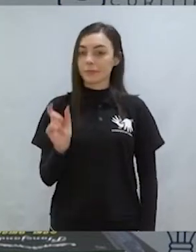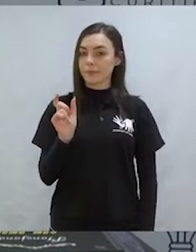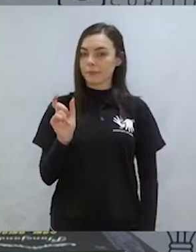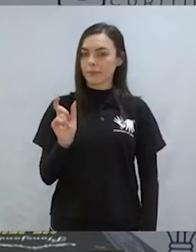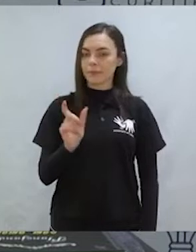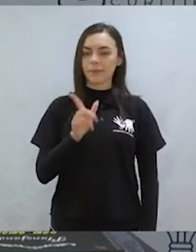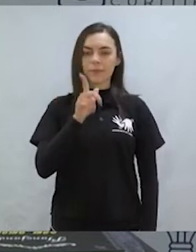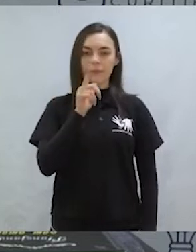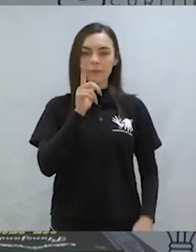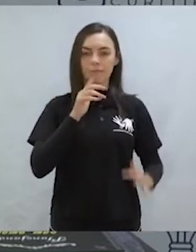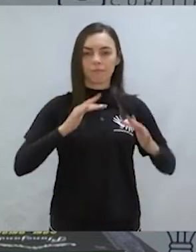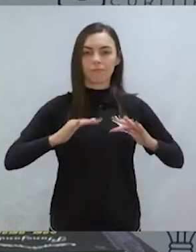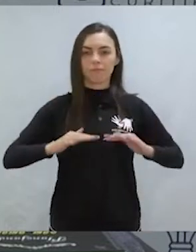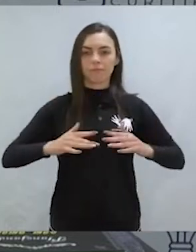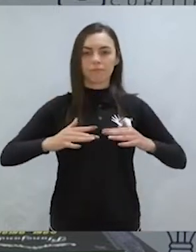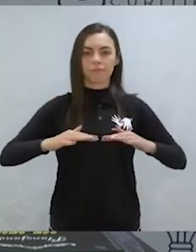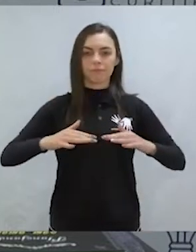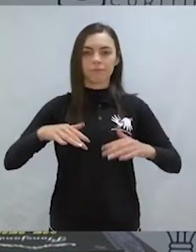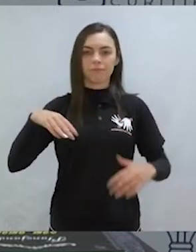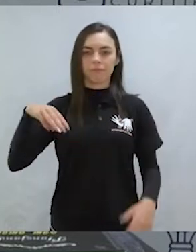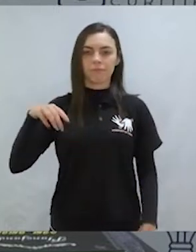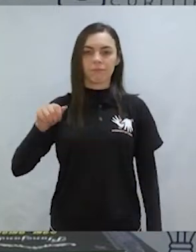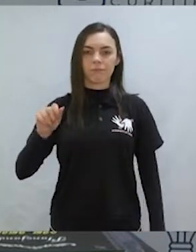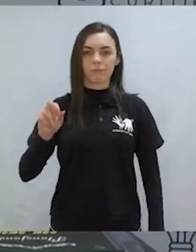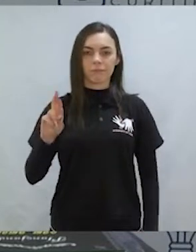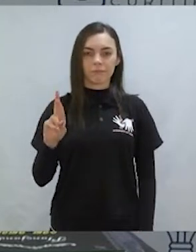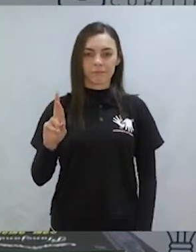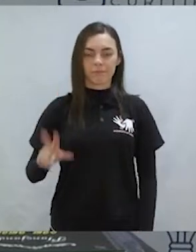Eu tenho a palavrinha mar.